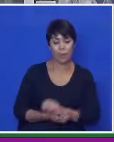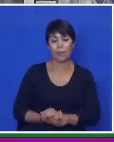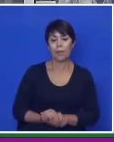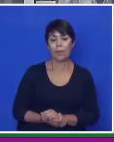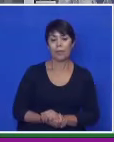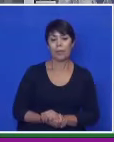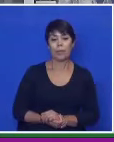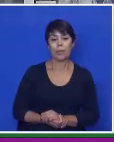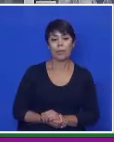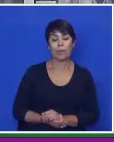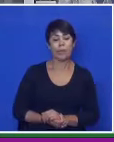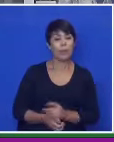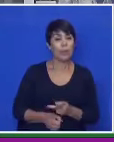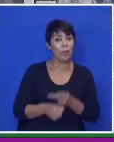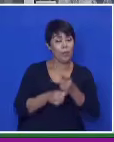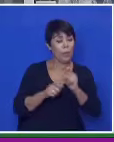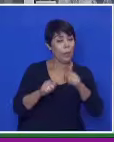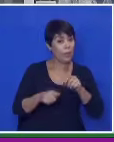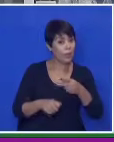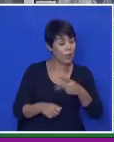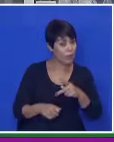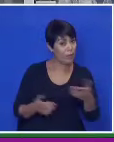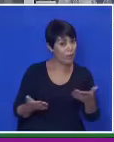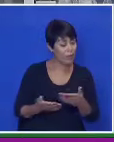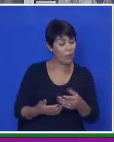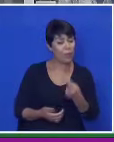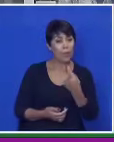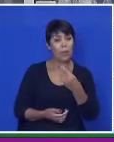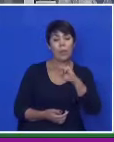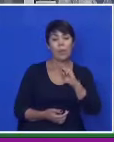10. Este prêmio pode sair para você hoje.